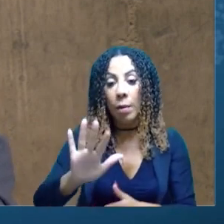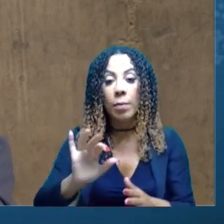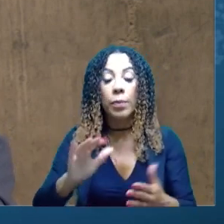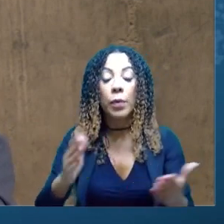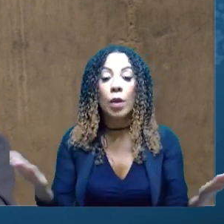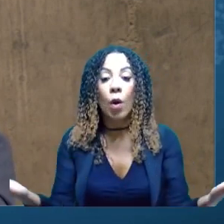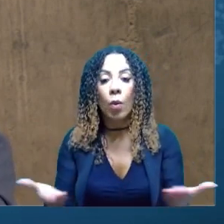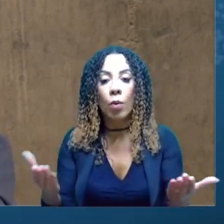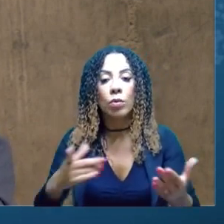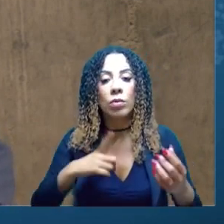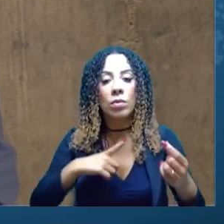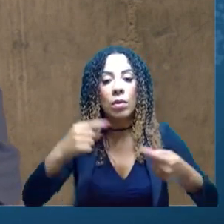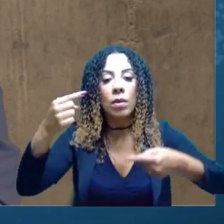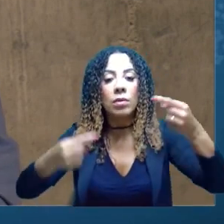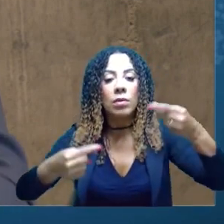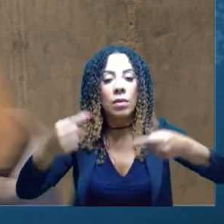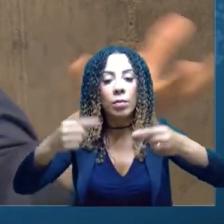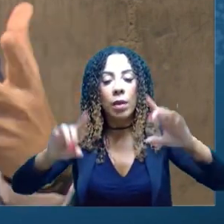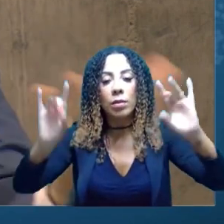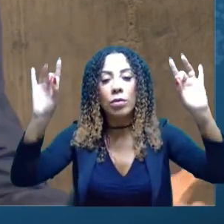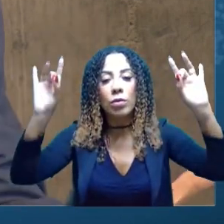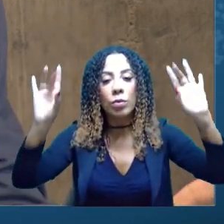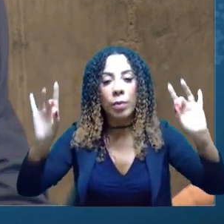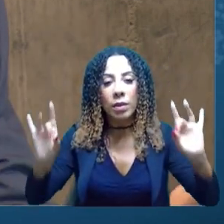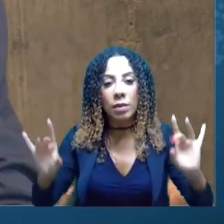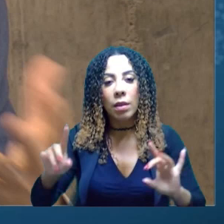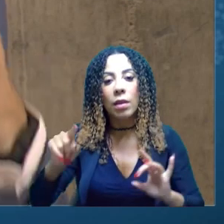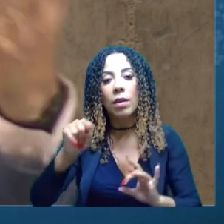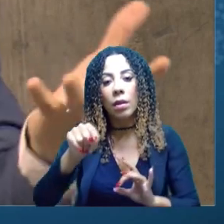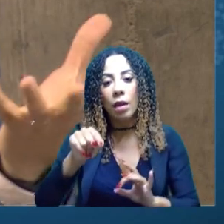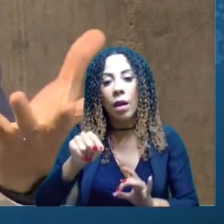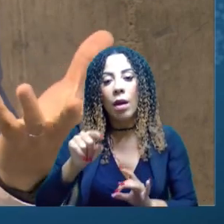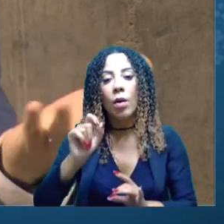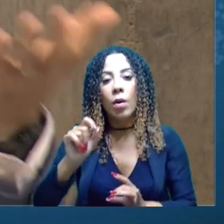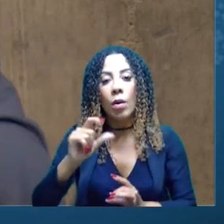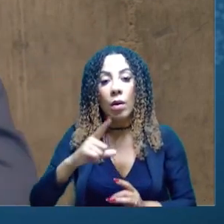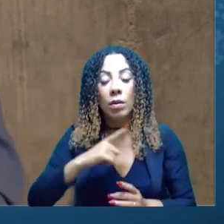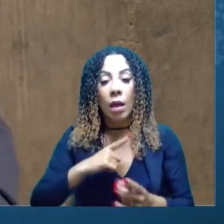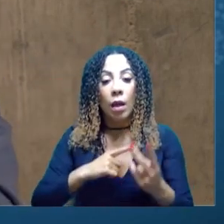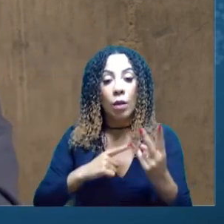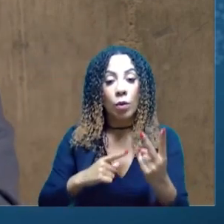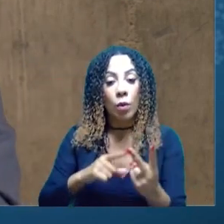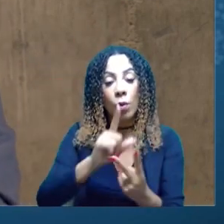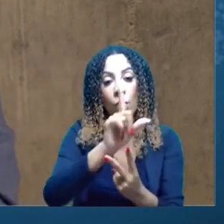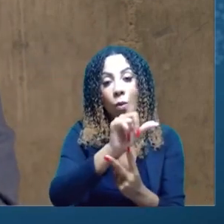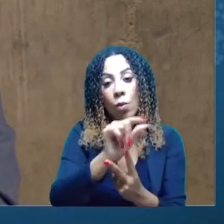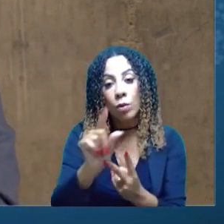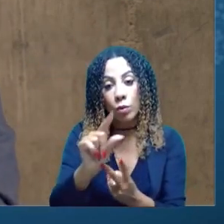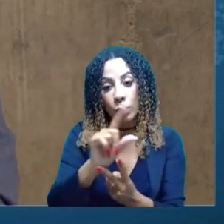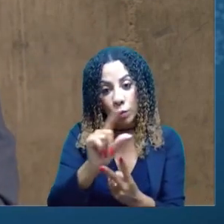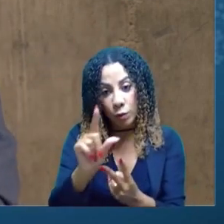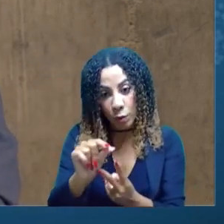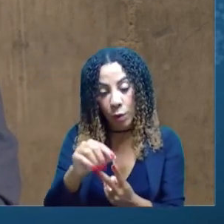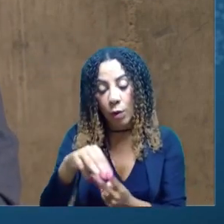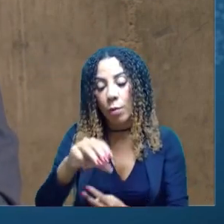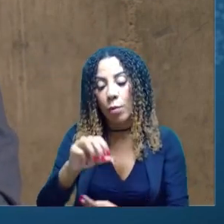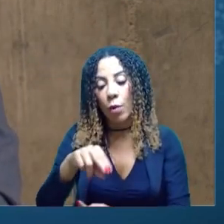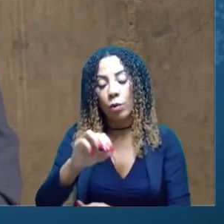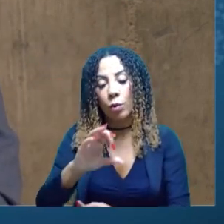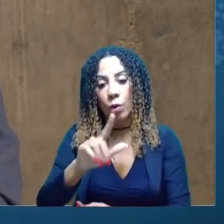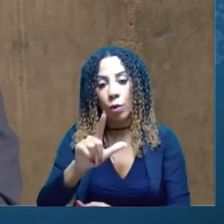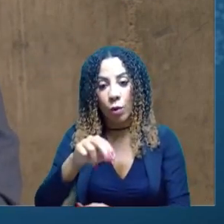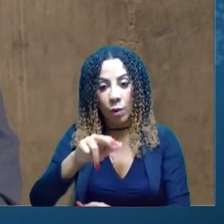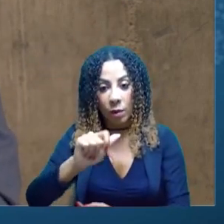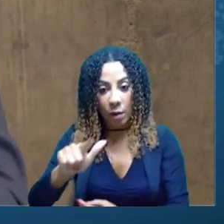debate, especialmente relacionado a RSV. Você tem duas opções, monoclonal e